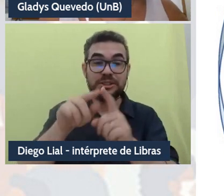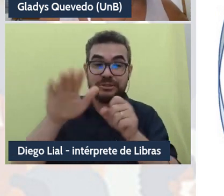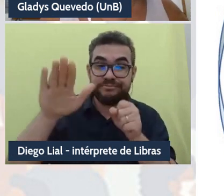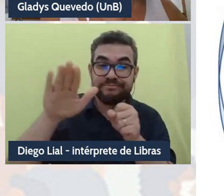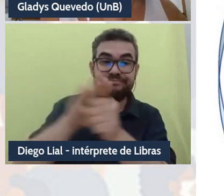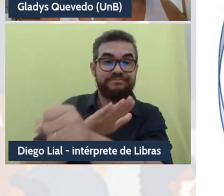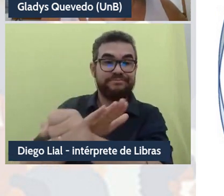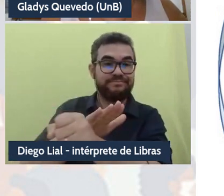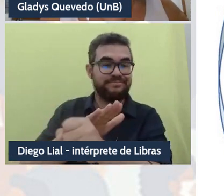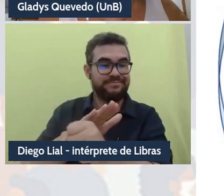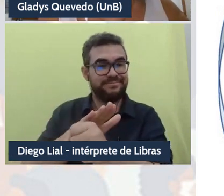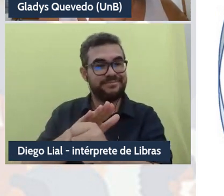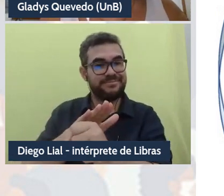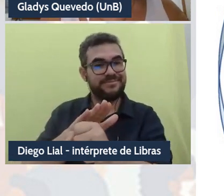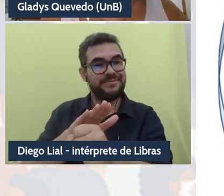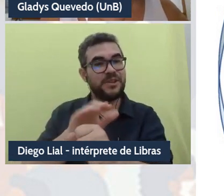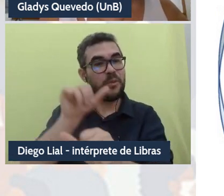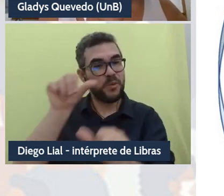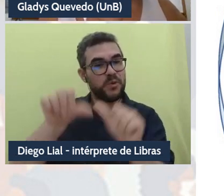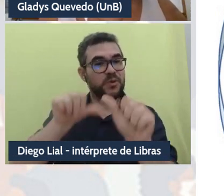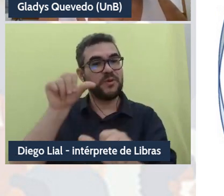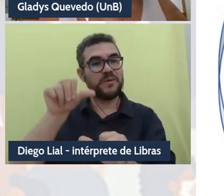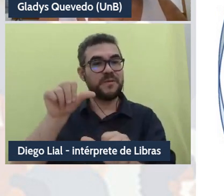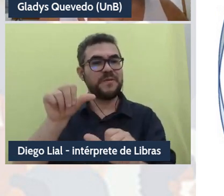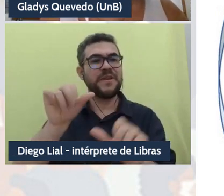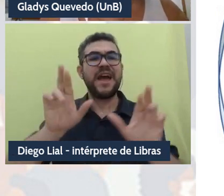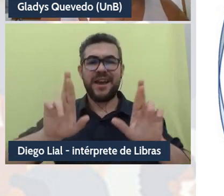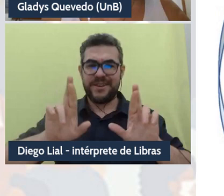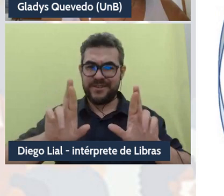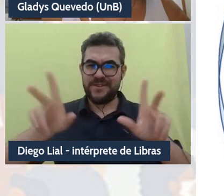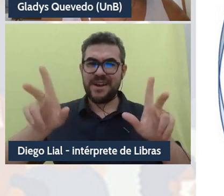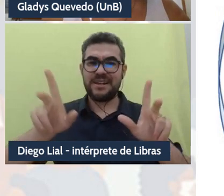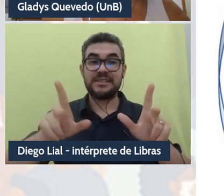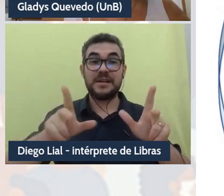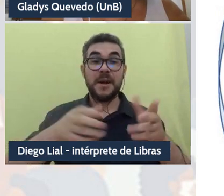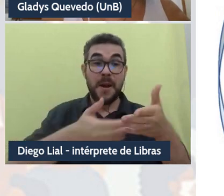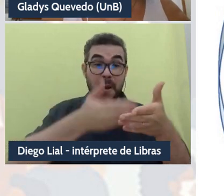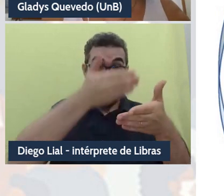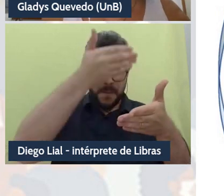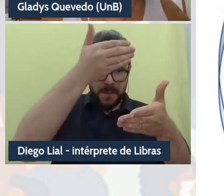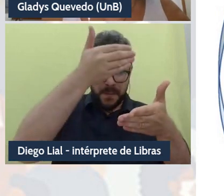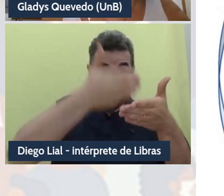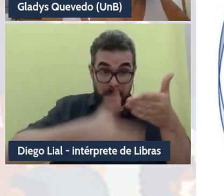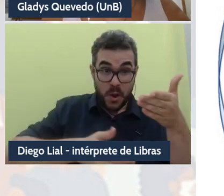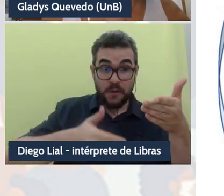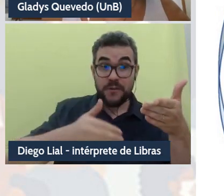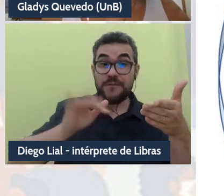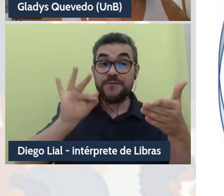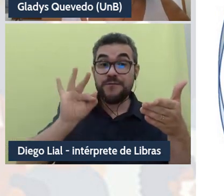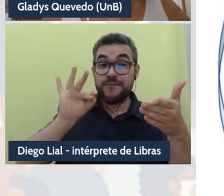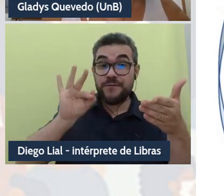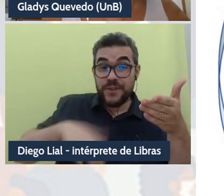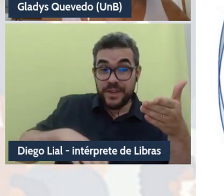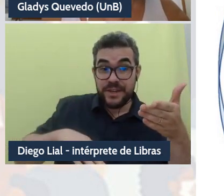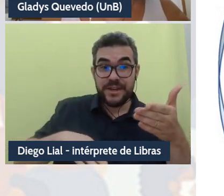São questões completamente diferentes. Um exame de saída é completamente diferente do exame de entrada, né? Um exame de saída olha